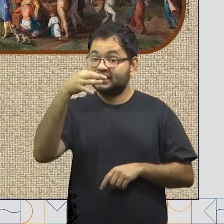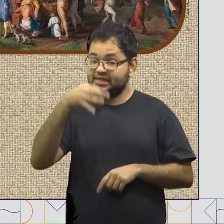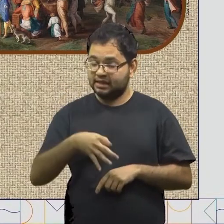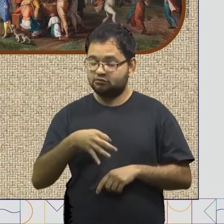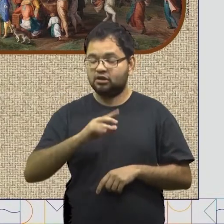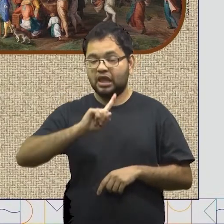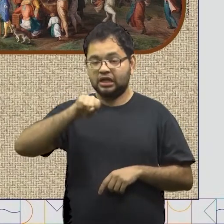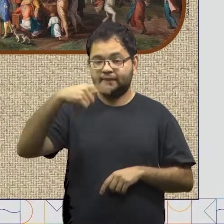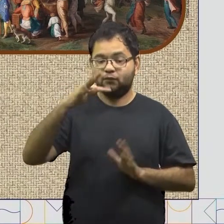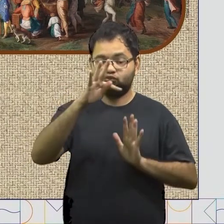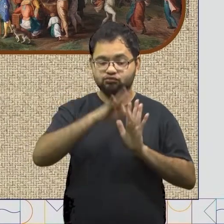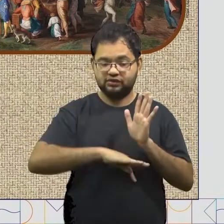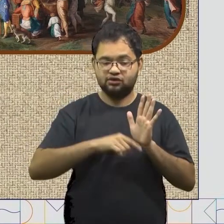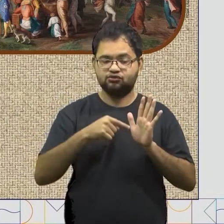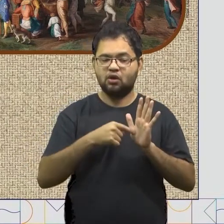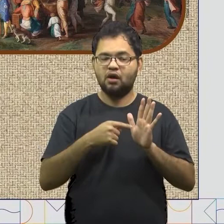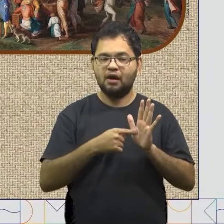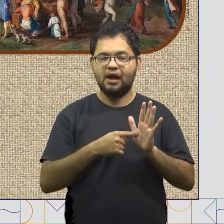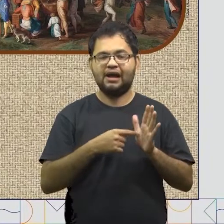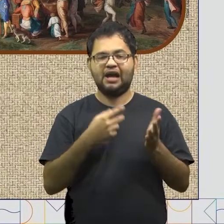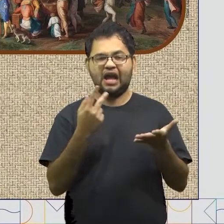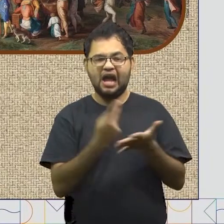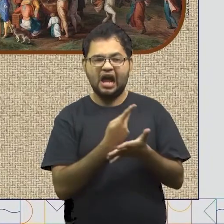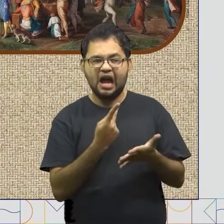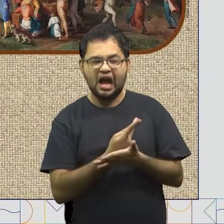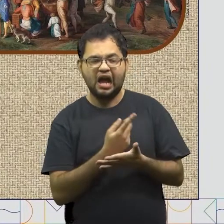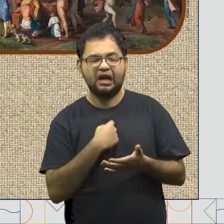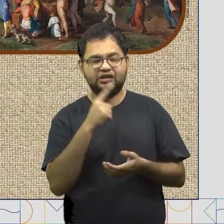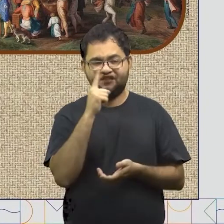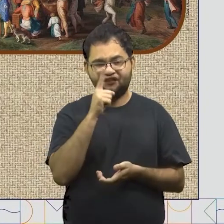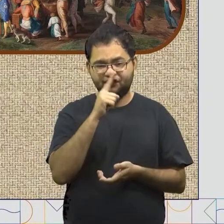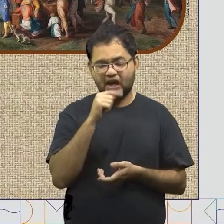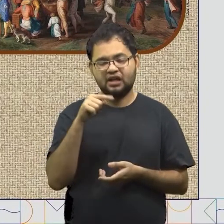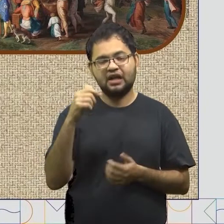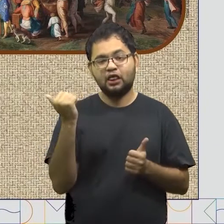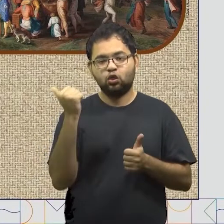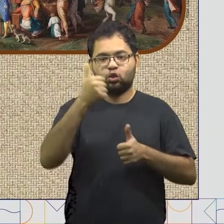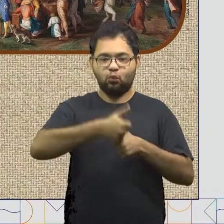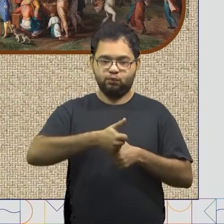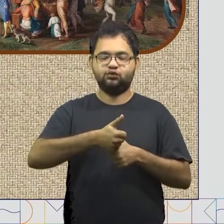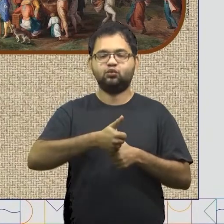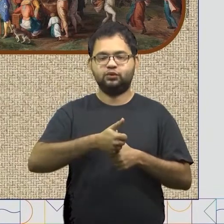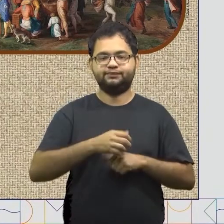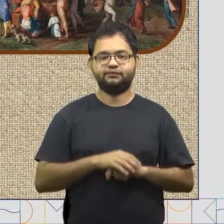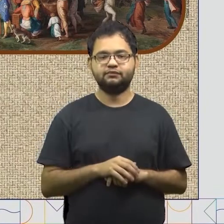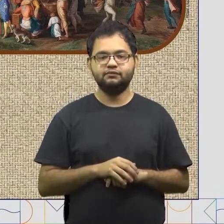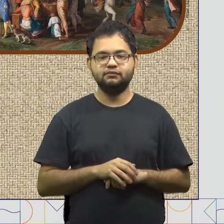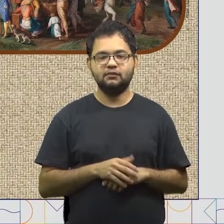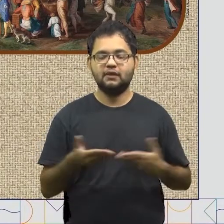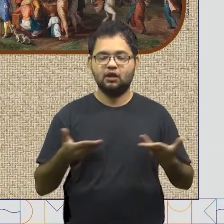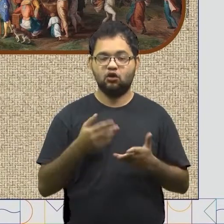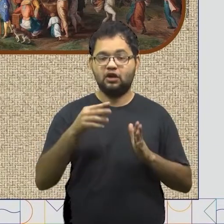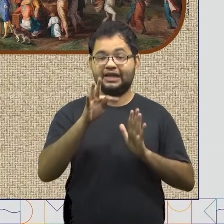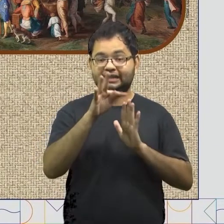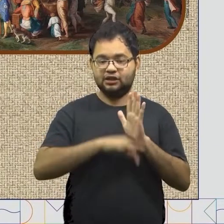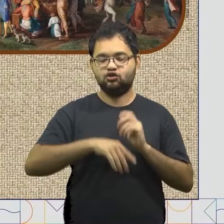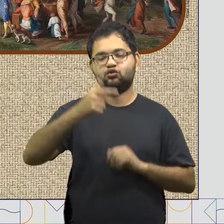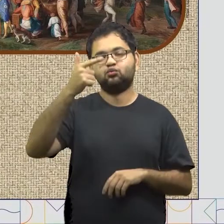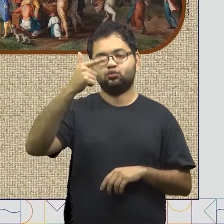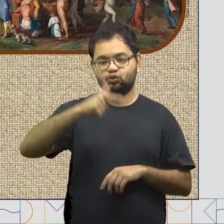Mercadores possibilitando e terrestres agora vamos ler o texto com calma